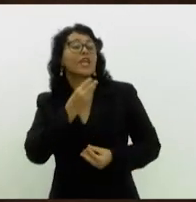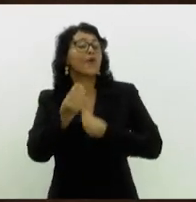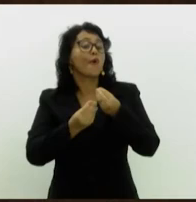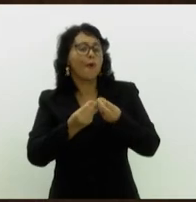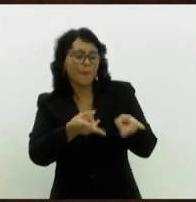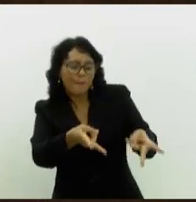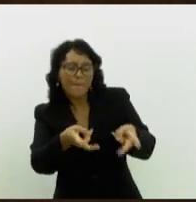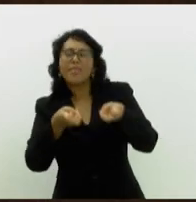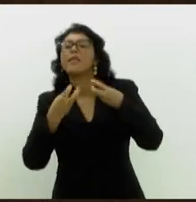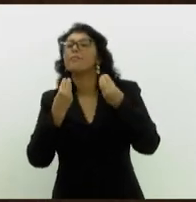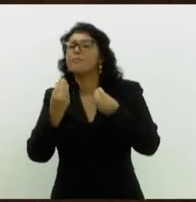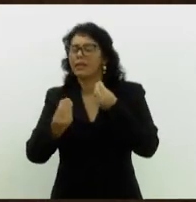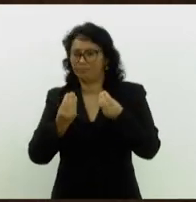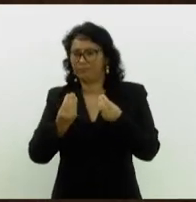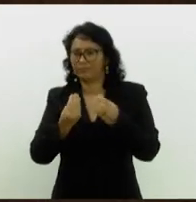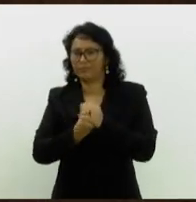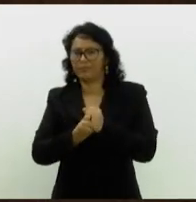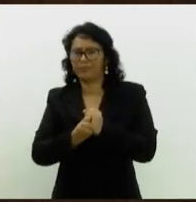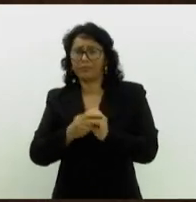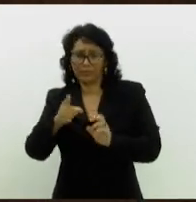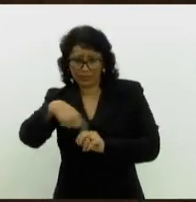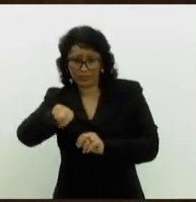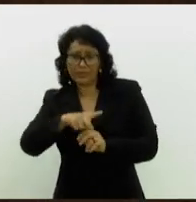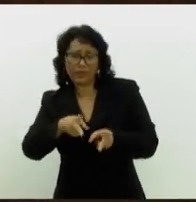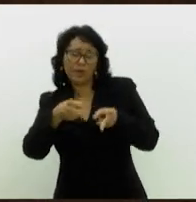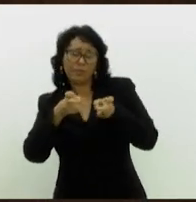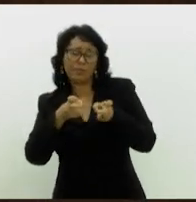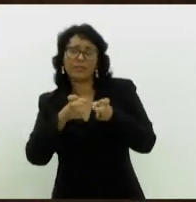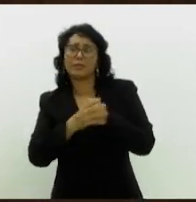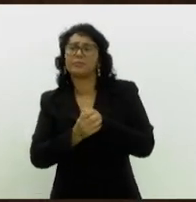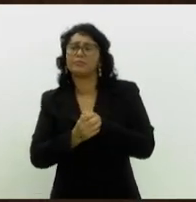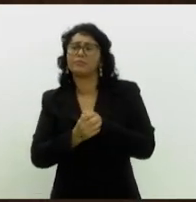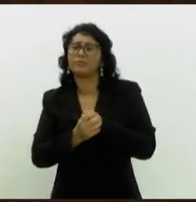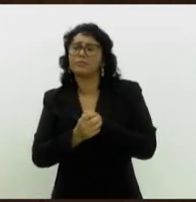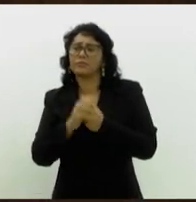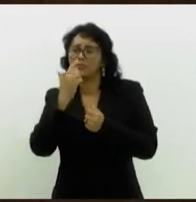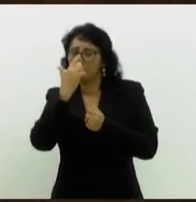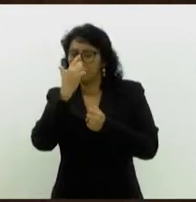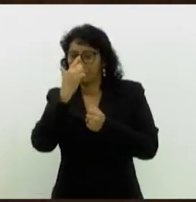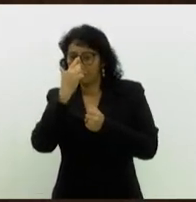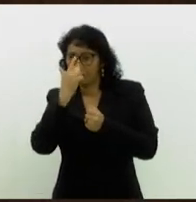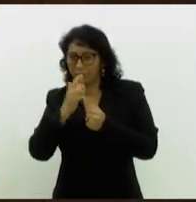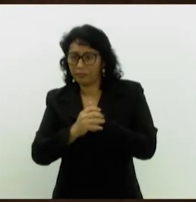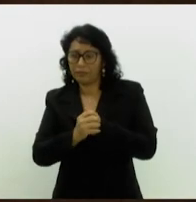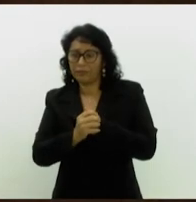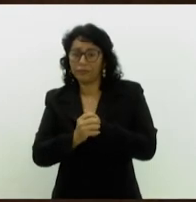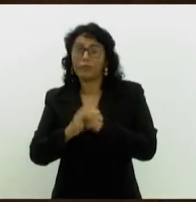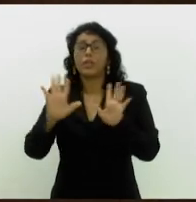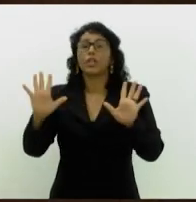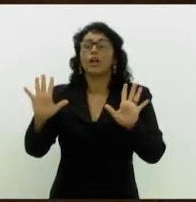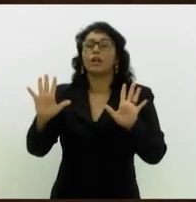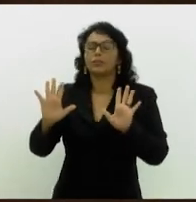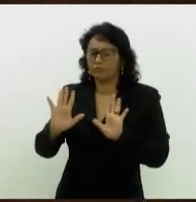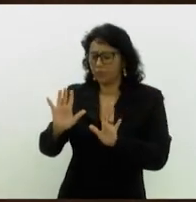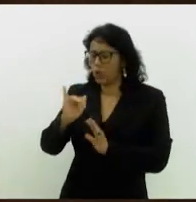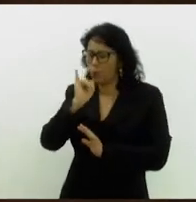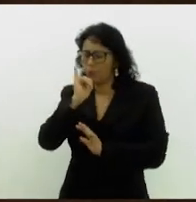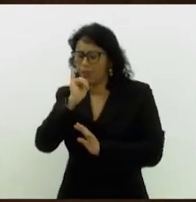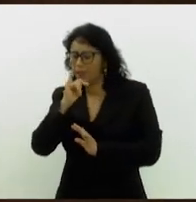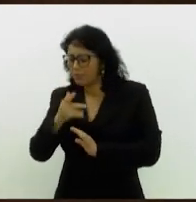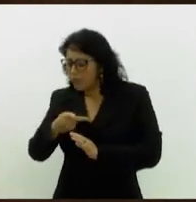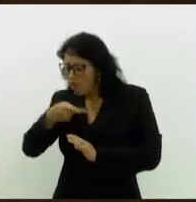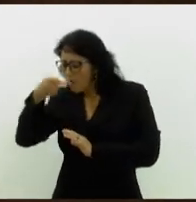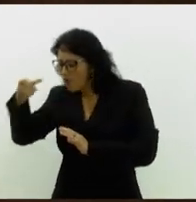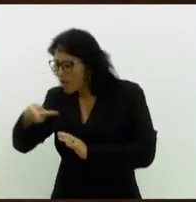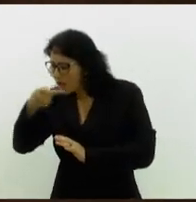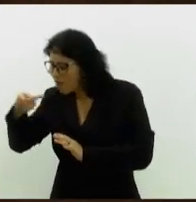o o que o que a pessoa tá falando com o que sai falado o gestual